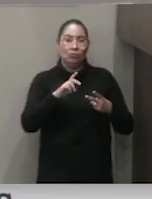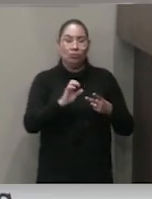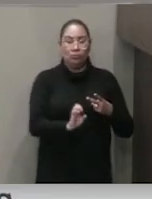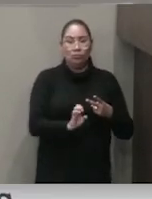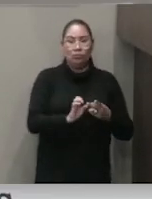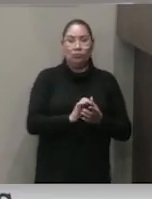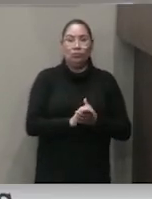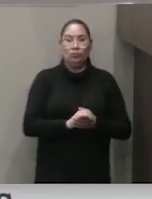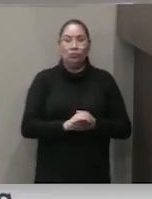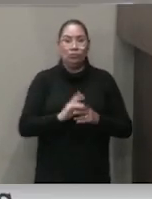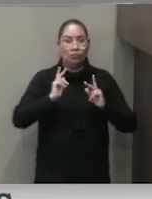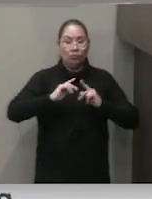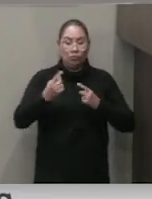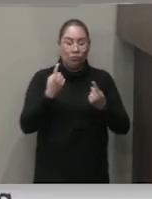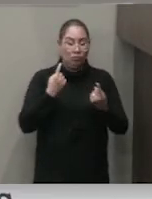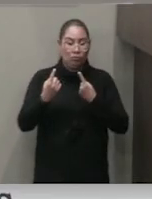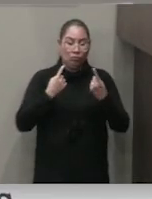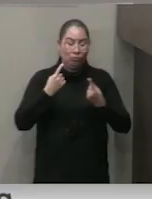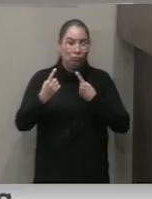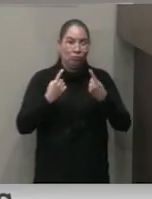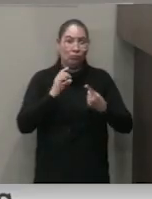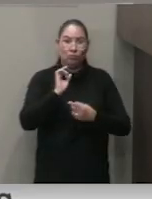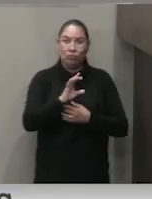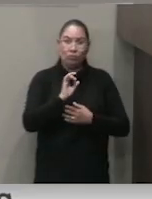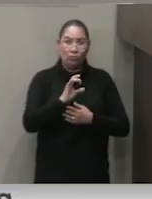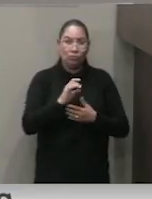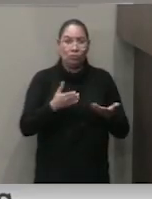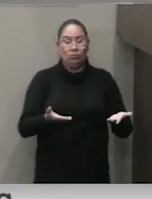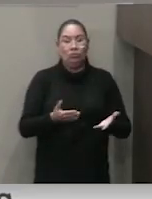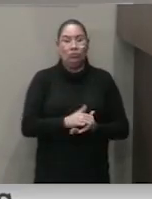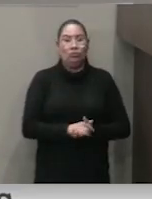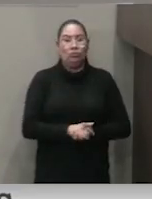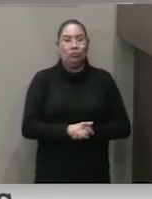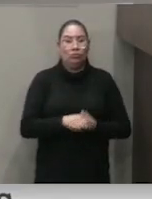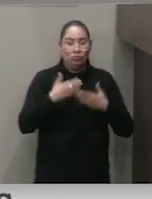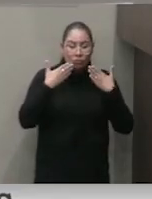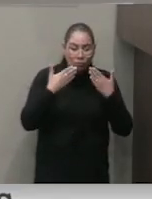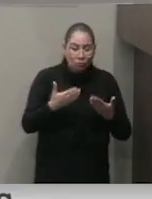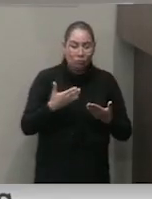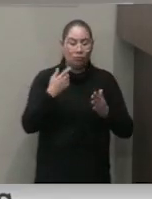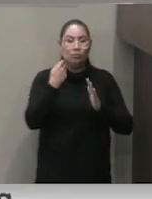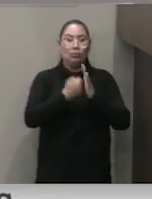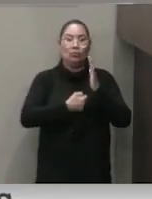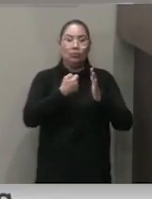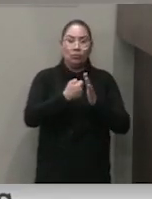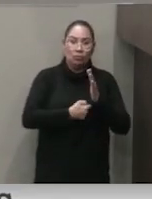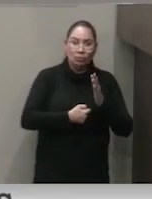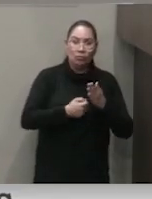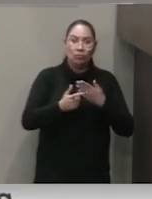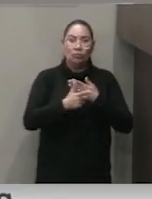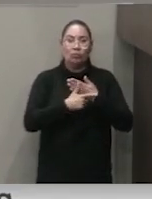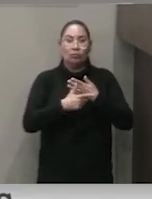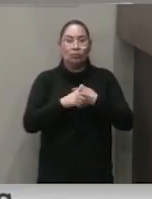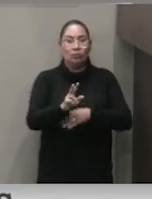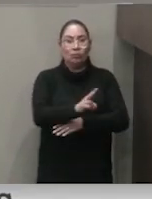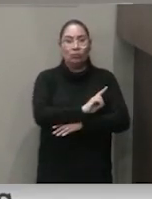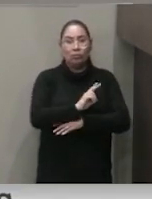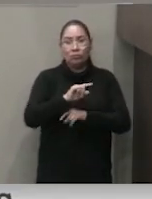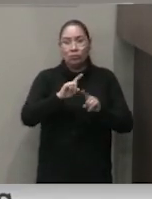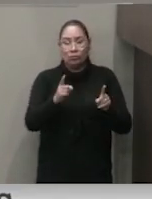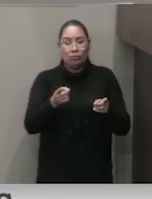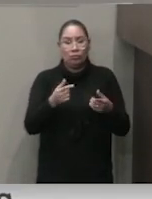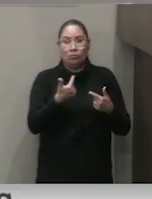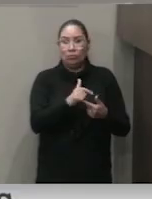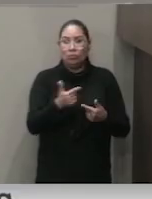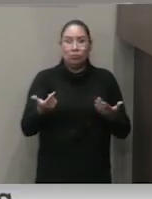Os nossos gabinetes hoje são em função disso. E apontando, tentando cumprir com o papel de fiscalizar, mas nem contrato a gente